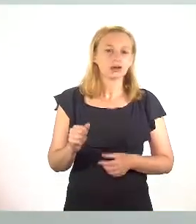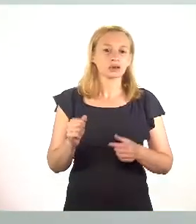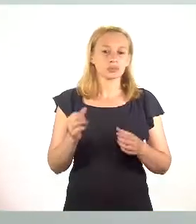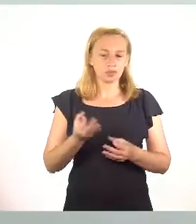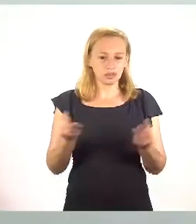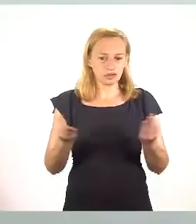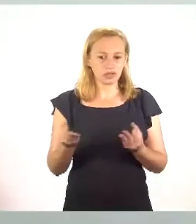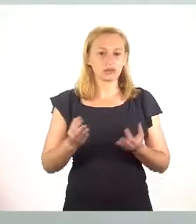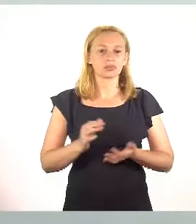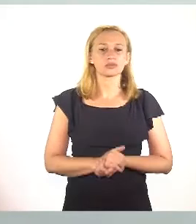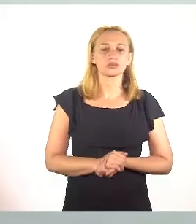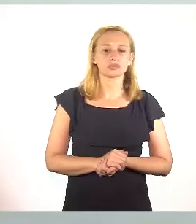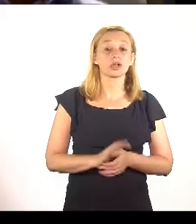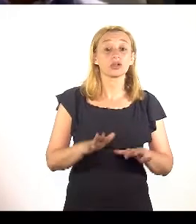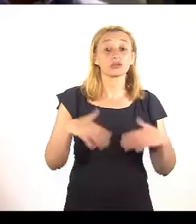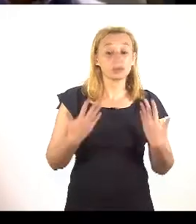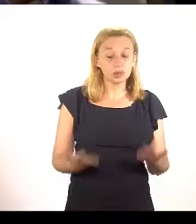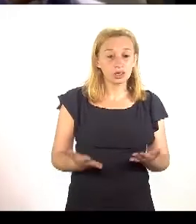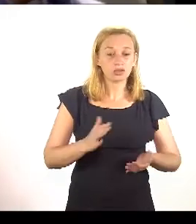Perfeitamente. Então,